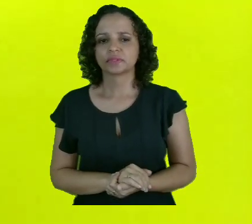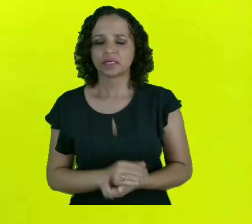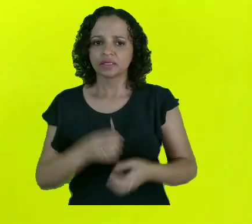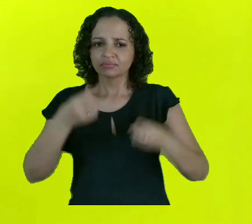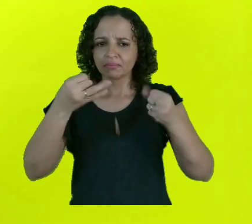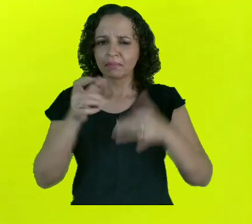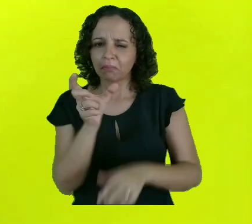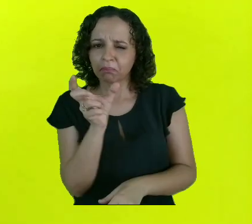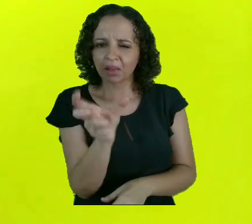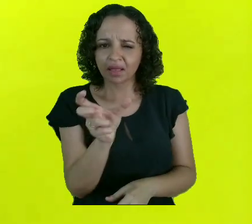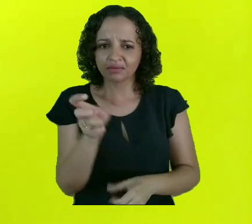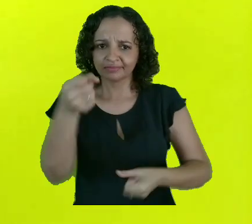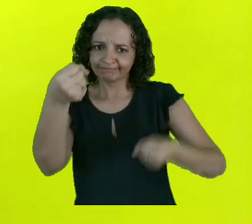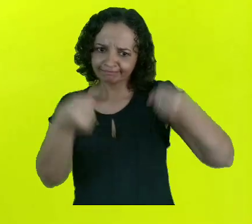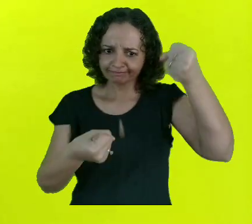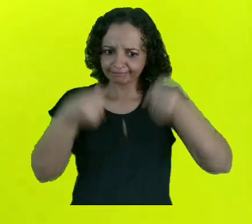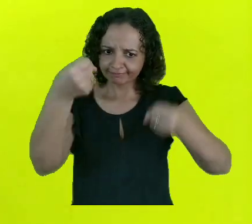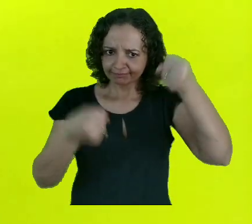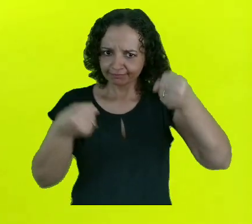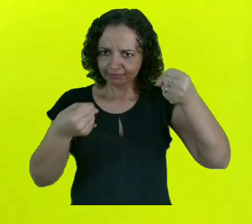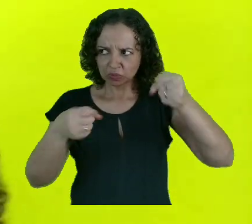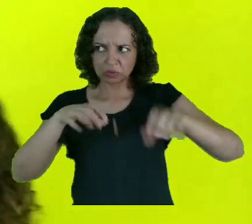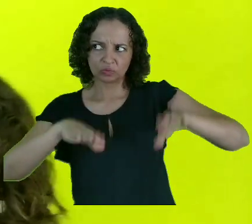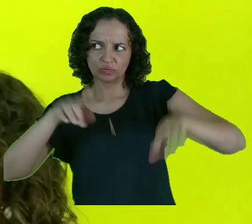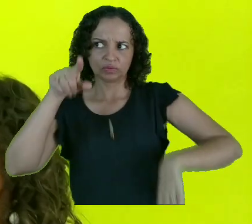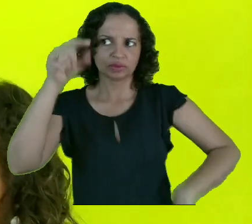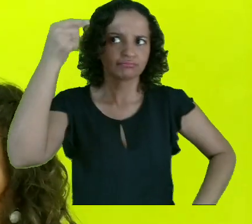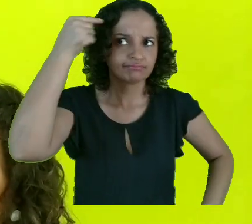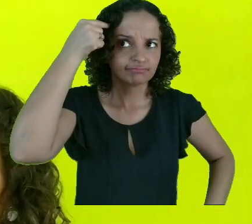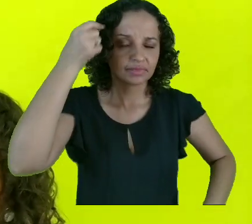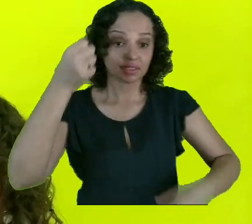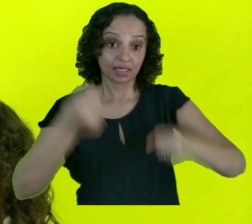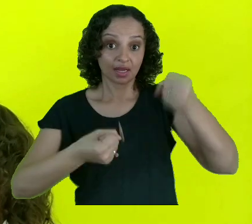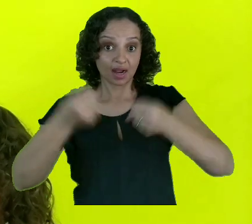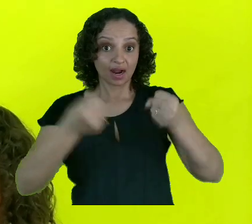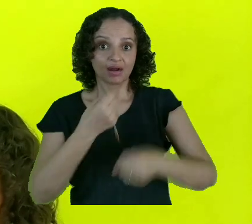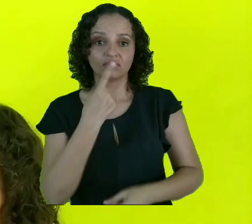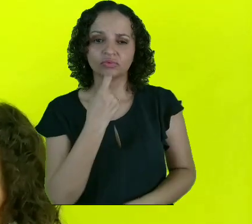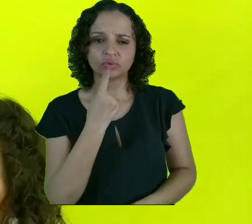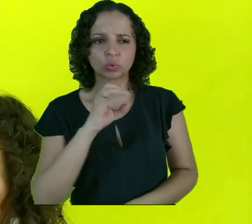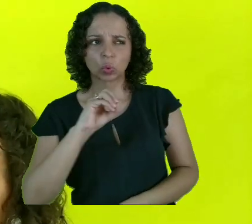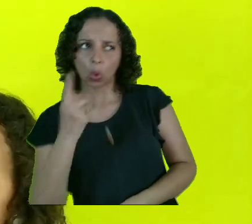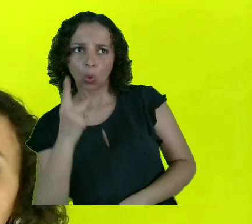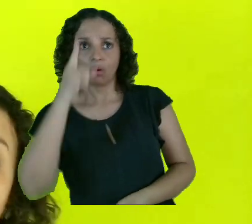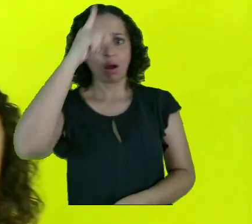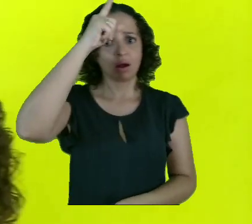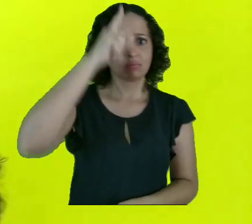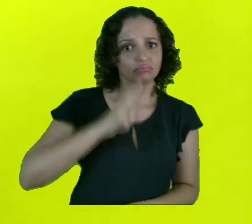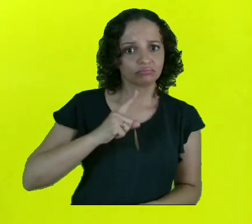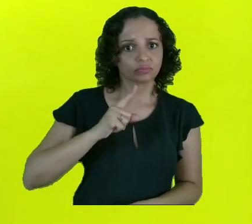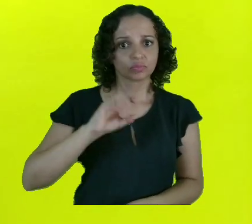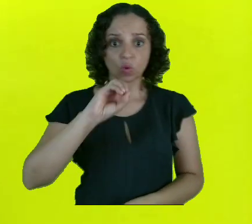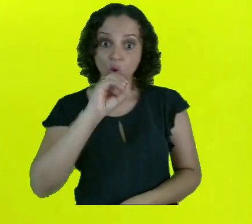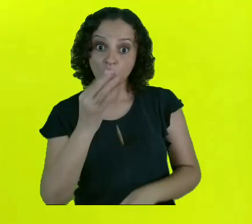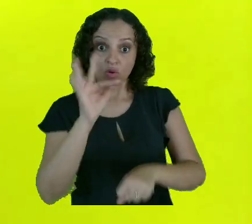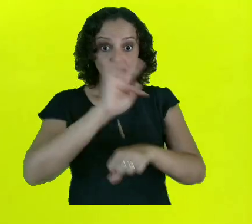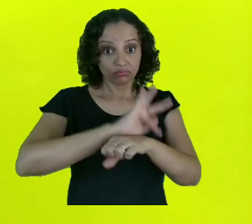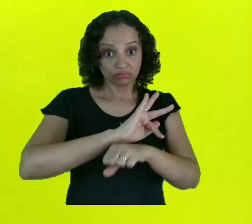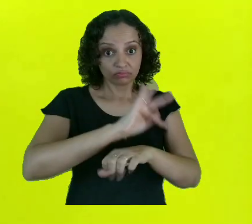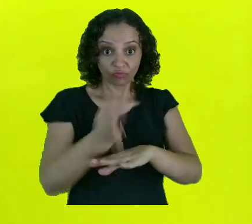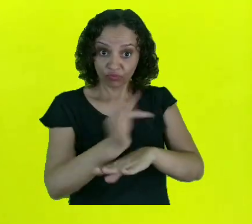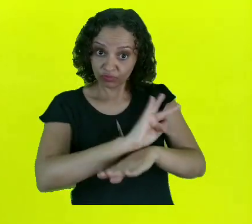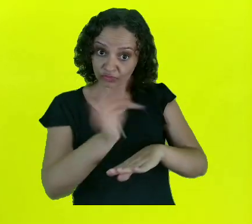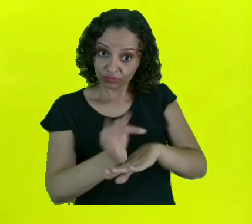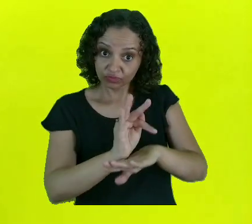Talvez você pensou num carro vermelho, ou num carro amarelo, ou em um Fusca,